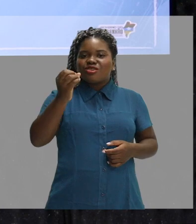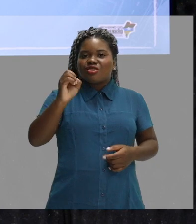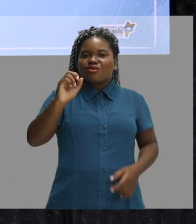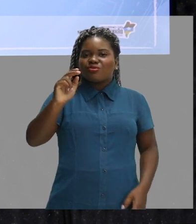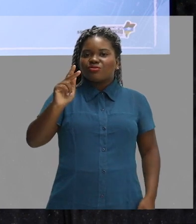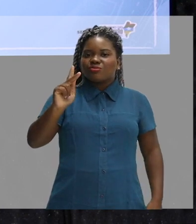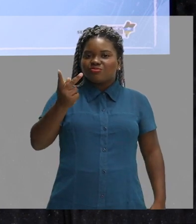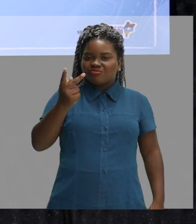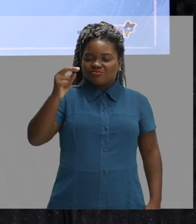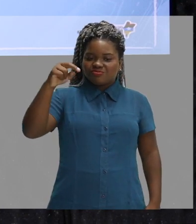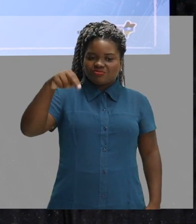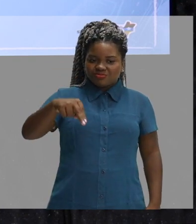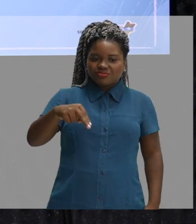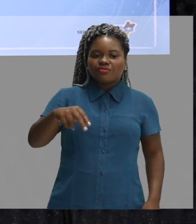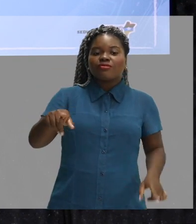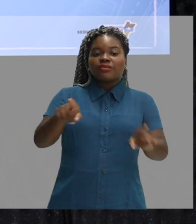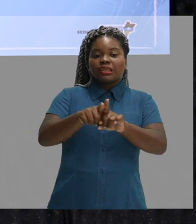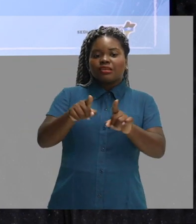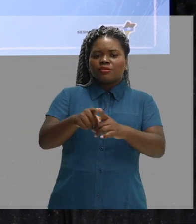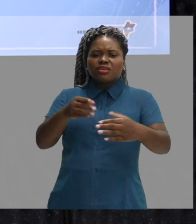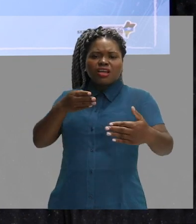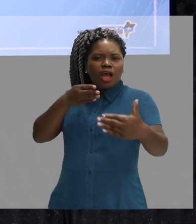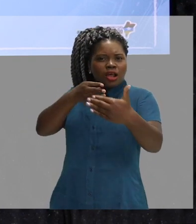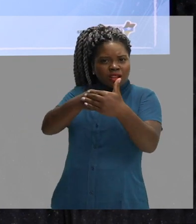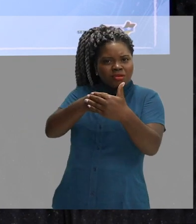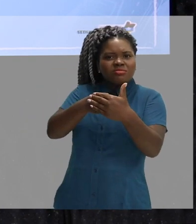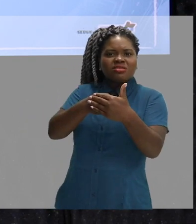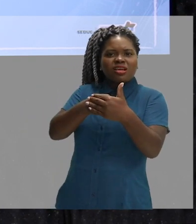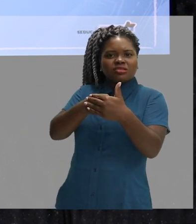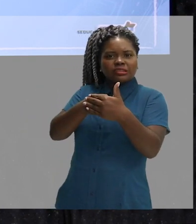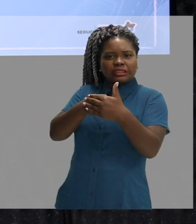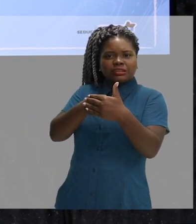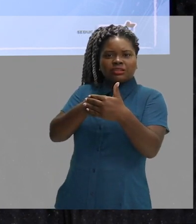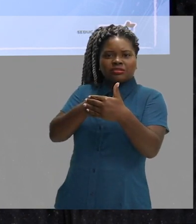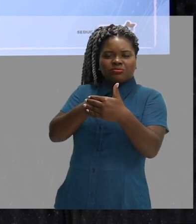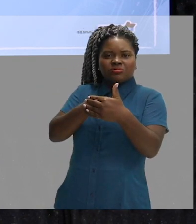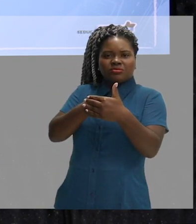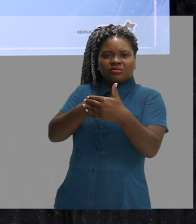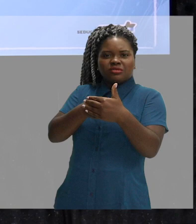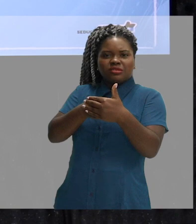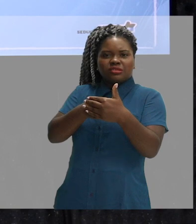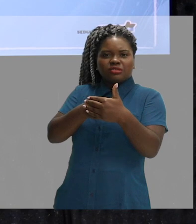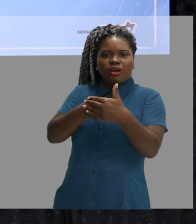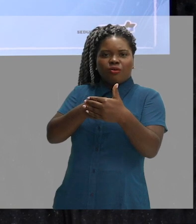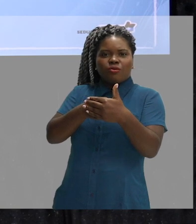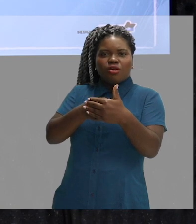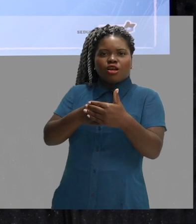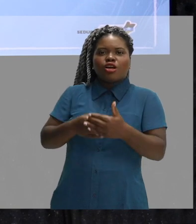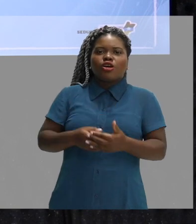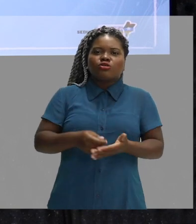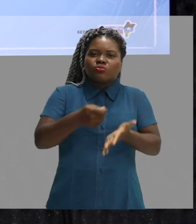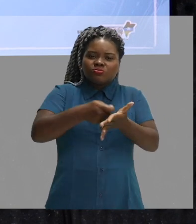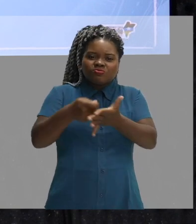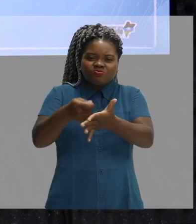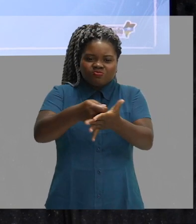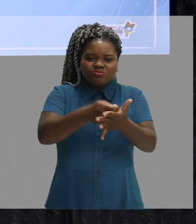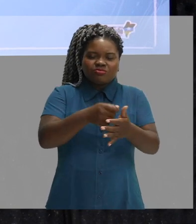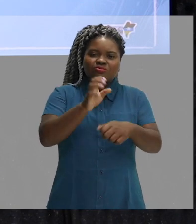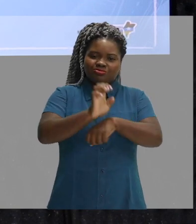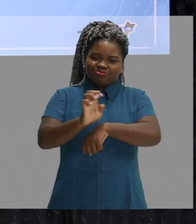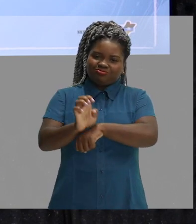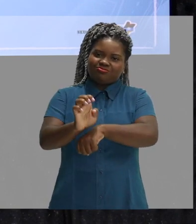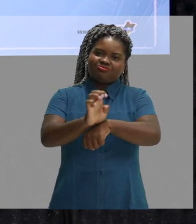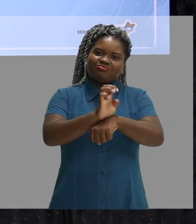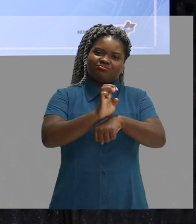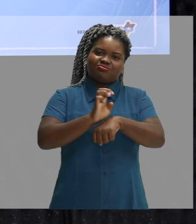hoje. Depois, limitação do poder do Estado. Lembre-se que as democracias modernas elas chegam